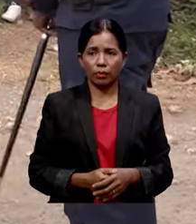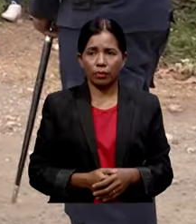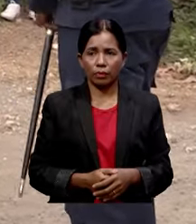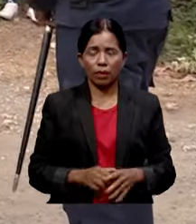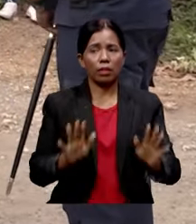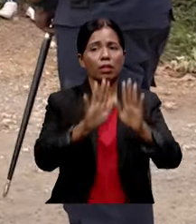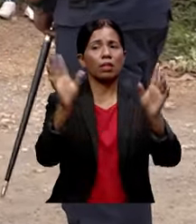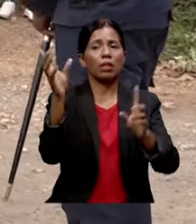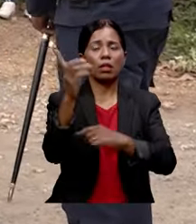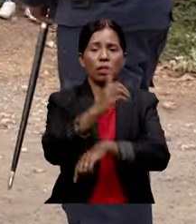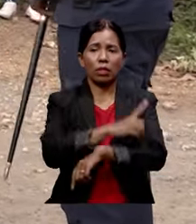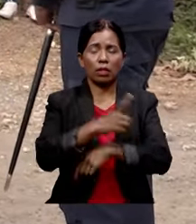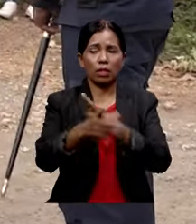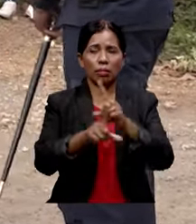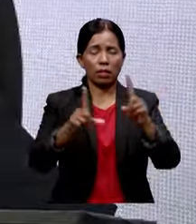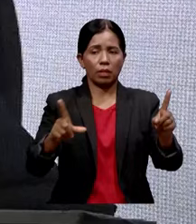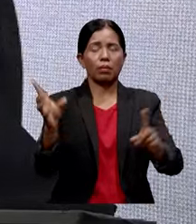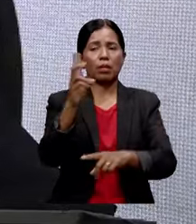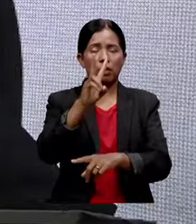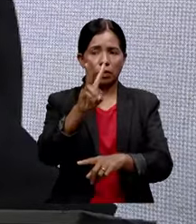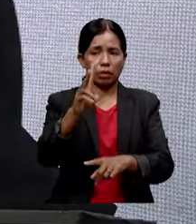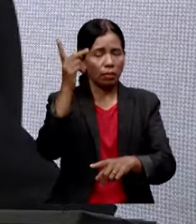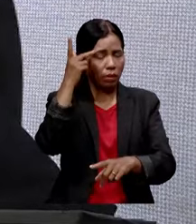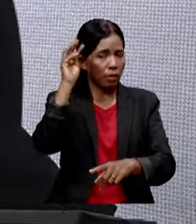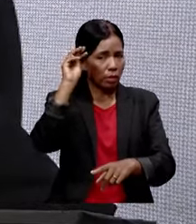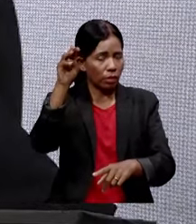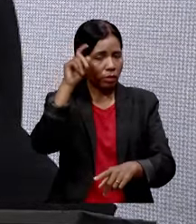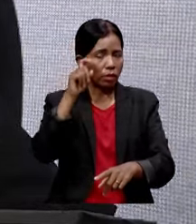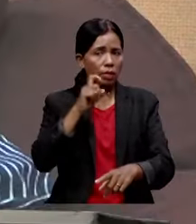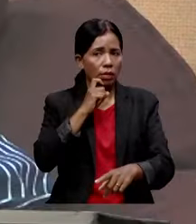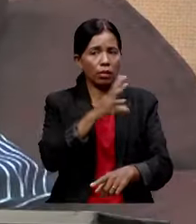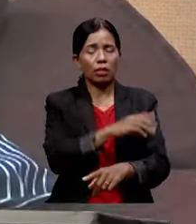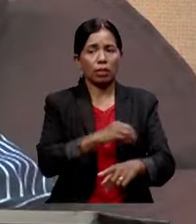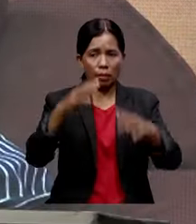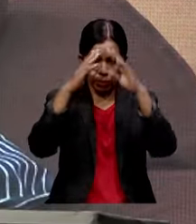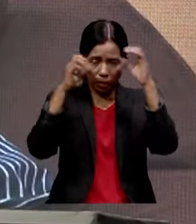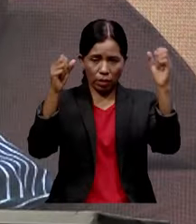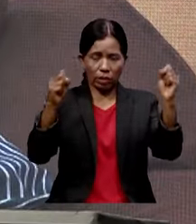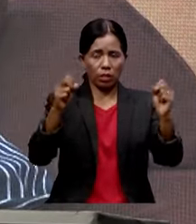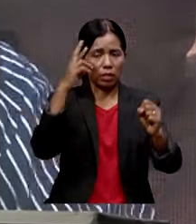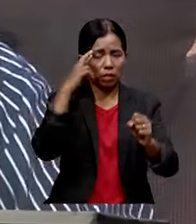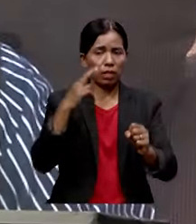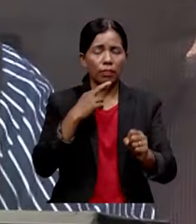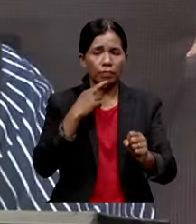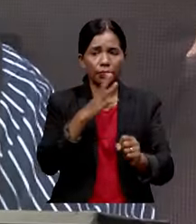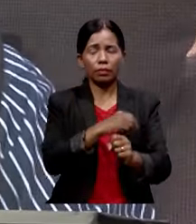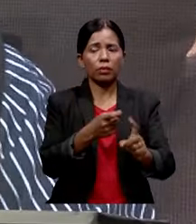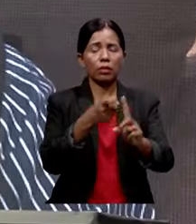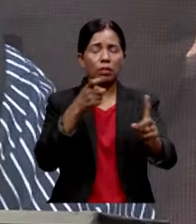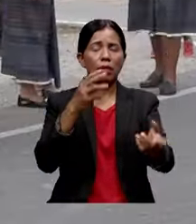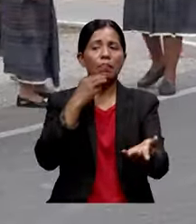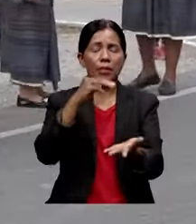E a celebração da liberdade de imprensa vai dar à rua, né? Primeiro-ministro, Carla Sana Guzmão, nomeou presidente da República, Zera Mozorta, lhe